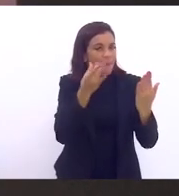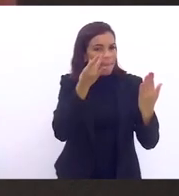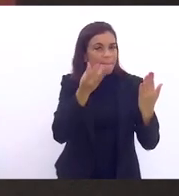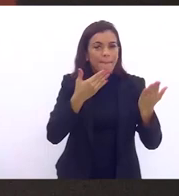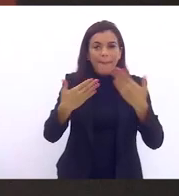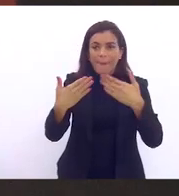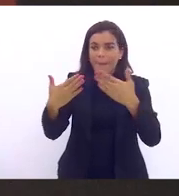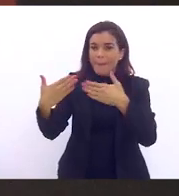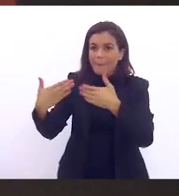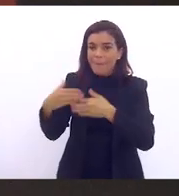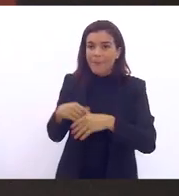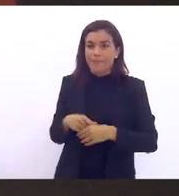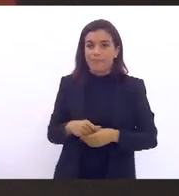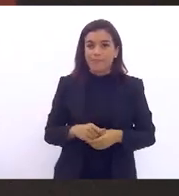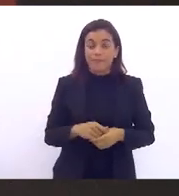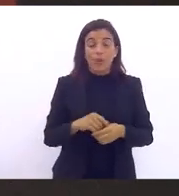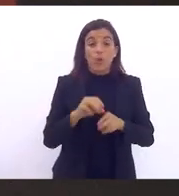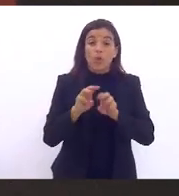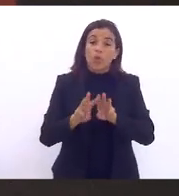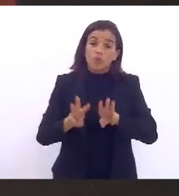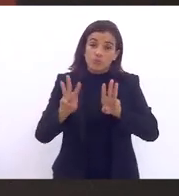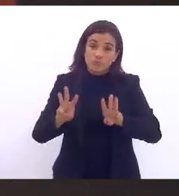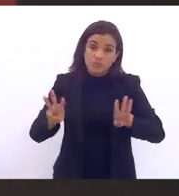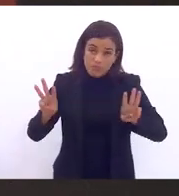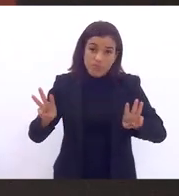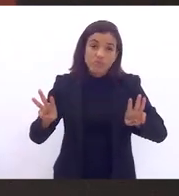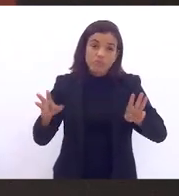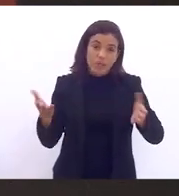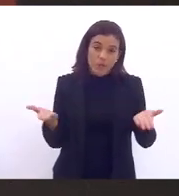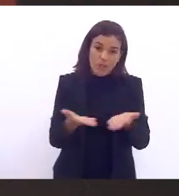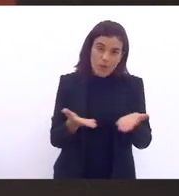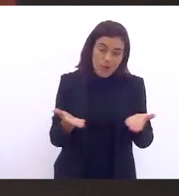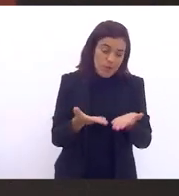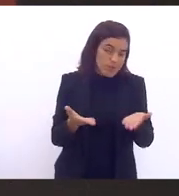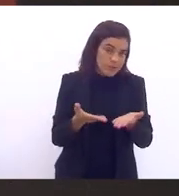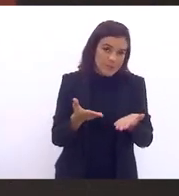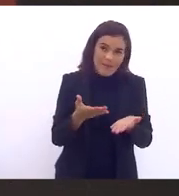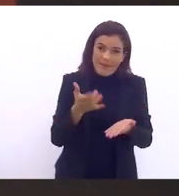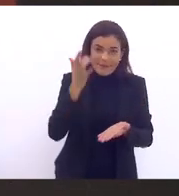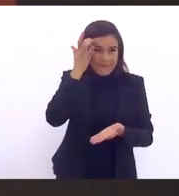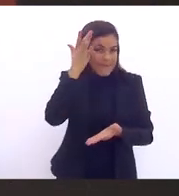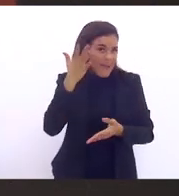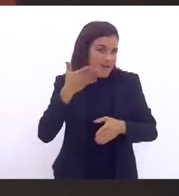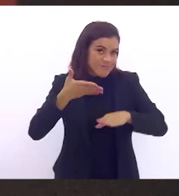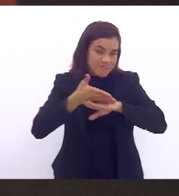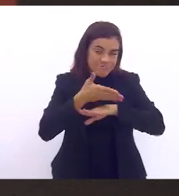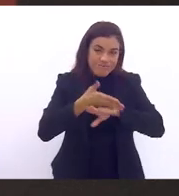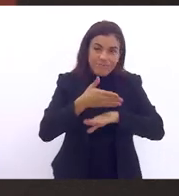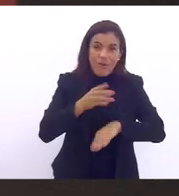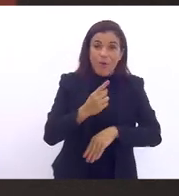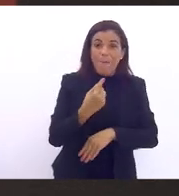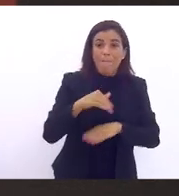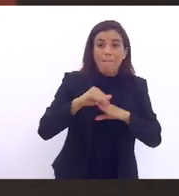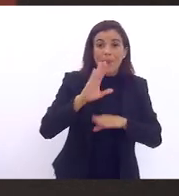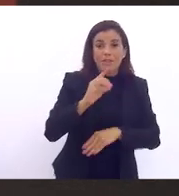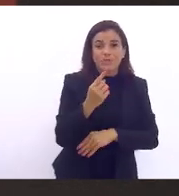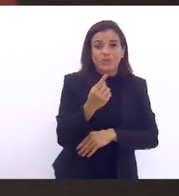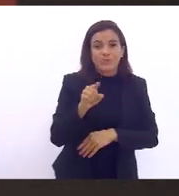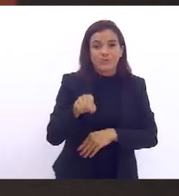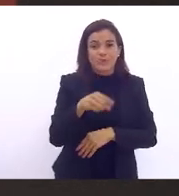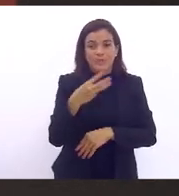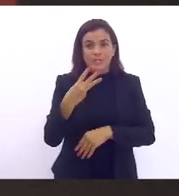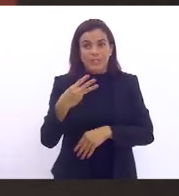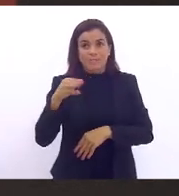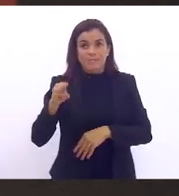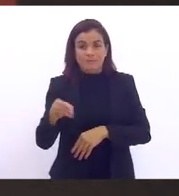pessoa e o nosso site né que o site hoje em dia é simples de acessar nós tivemos mais de um de 1,3 milhões de visualizações vejam que não